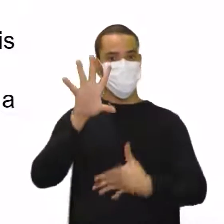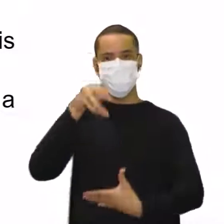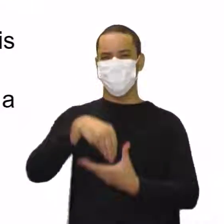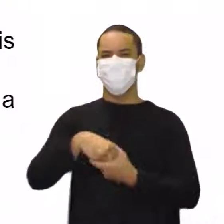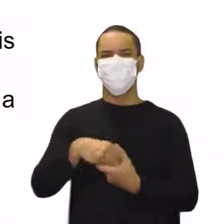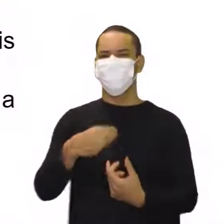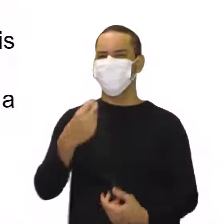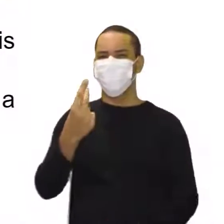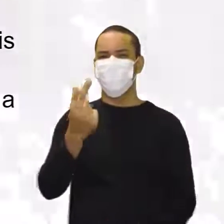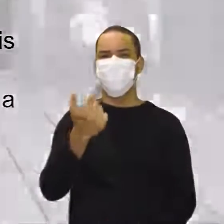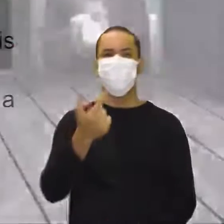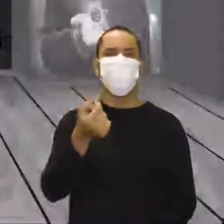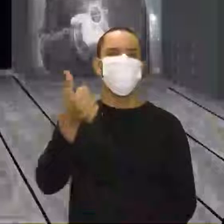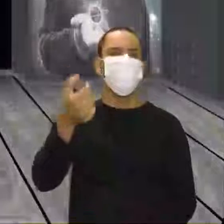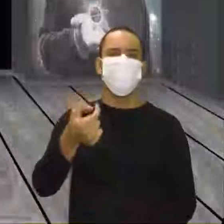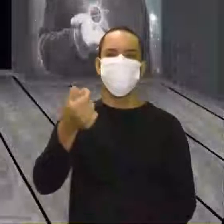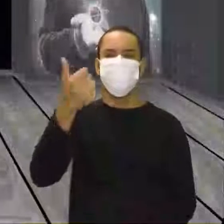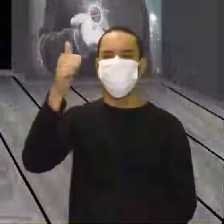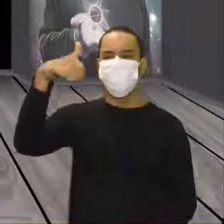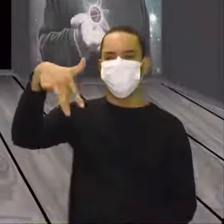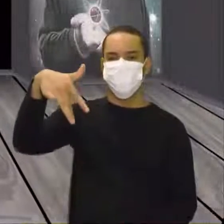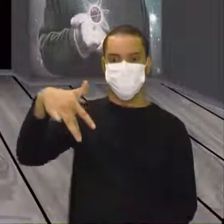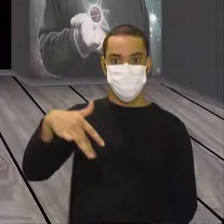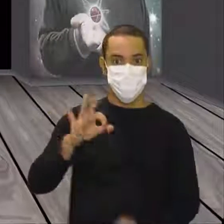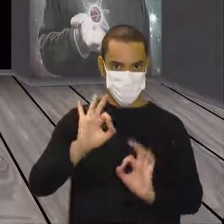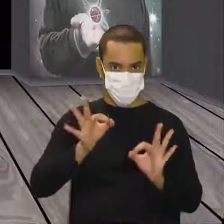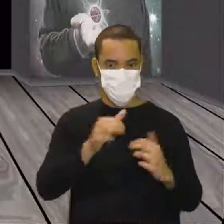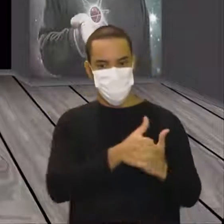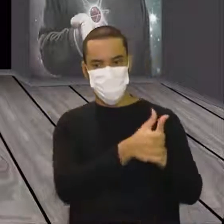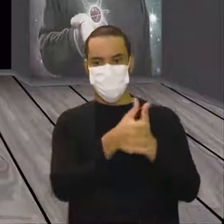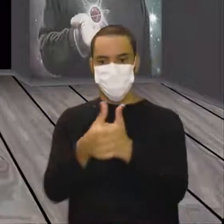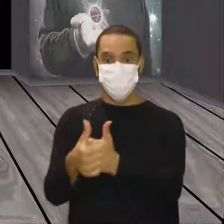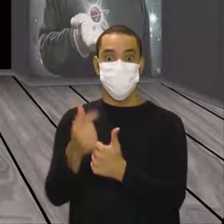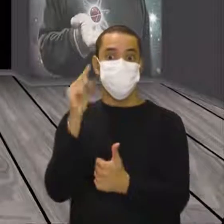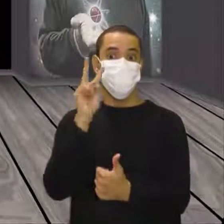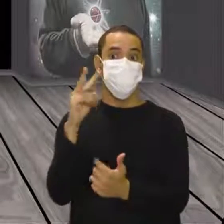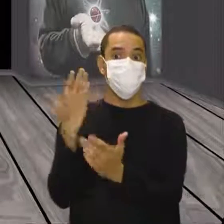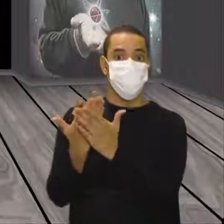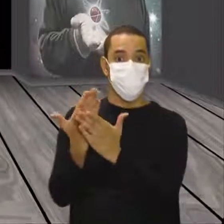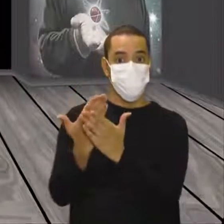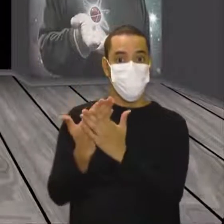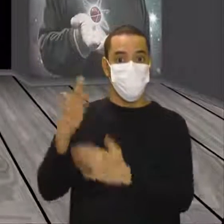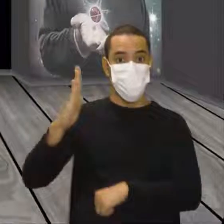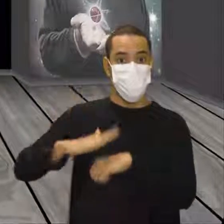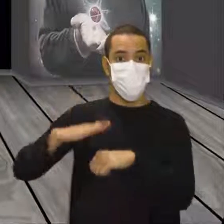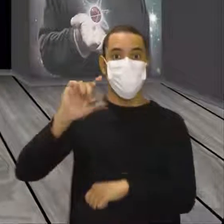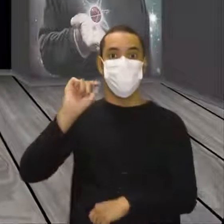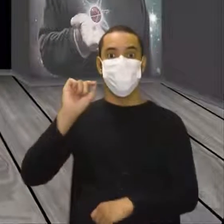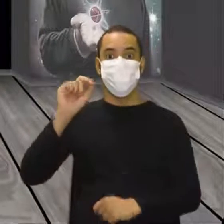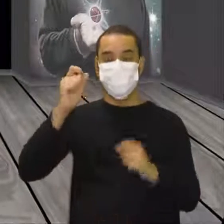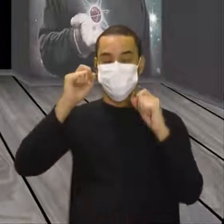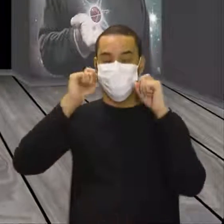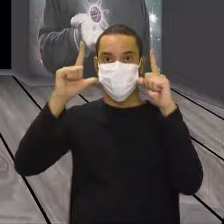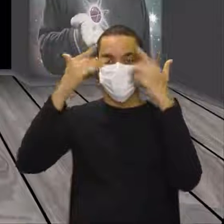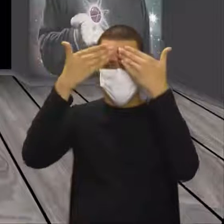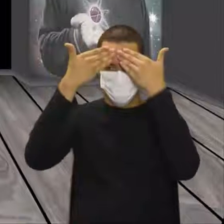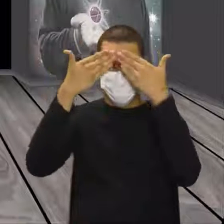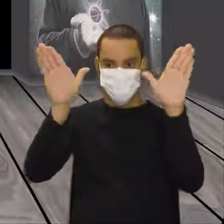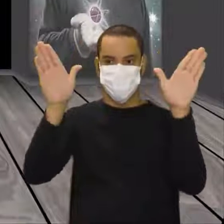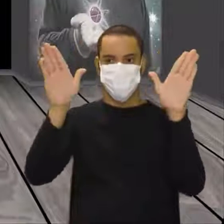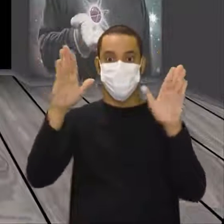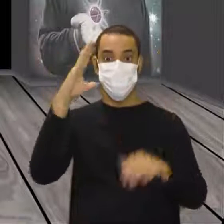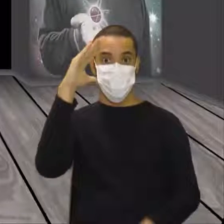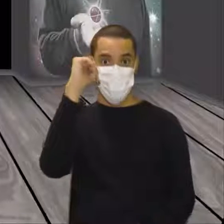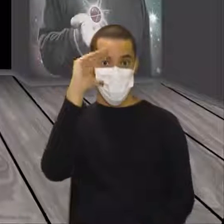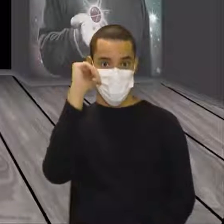pequena. Então, pessoal, acompanharam aí, viram que essas são aulas mais para despertar, como eu falei para vocês,